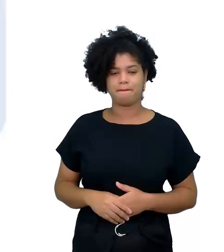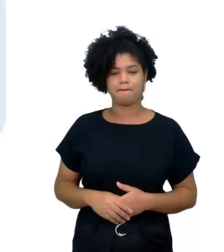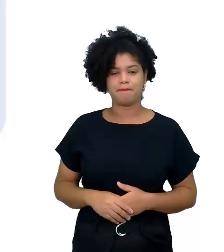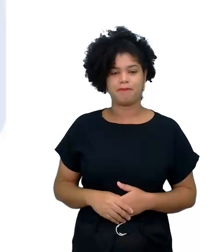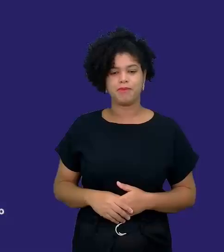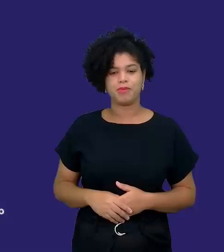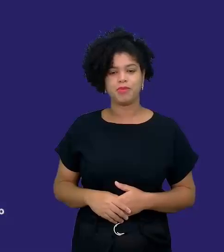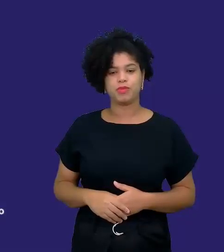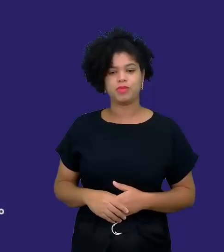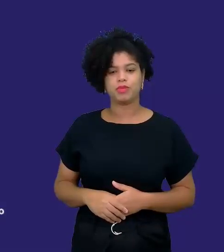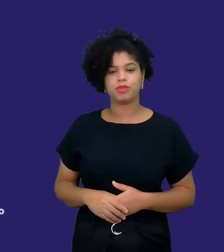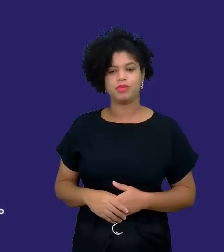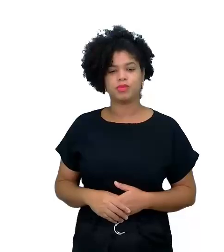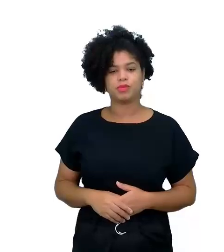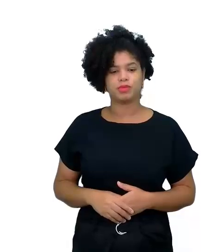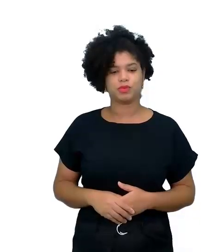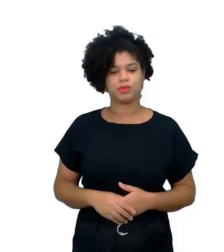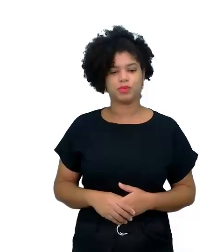aqui.